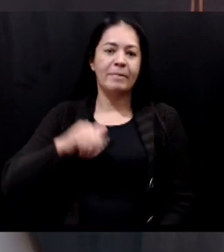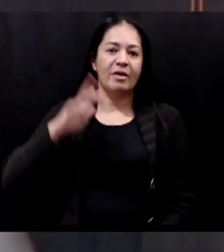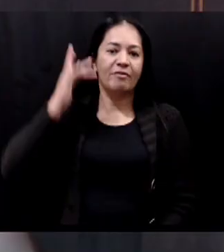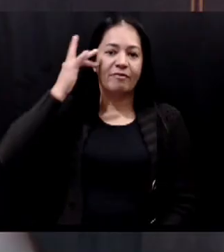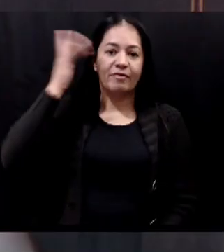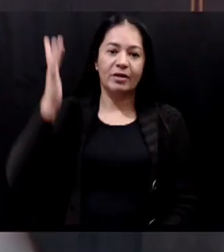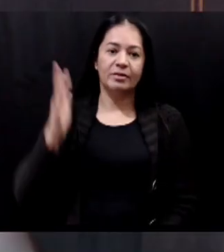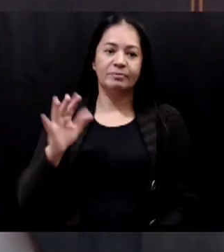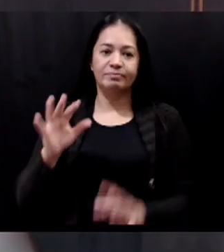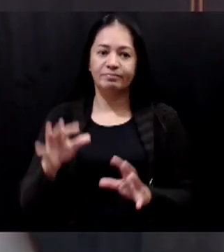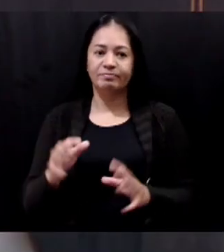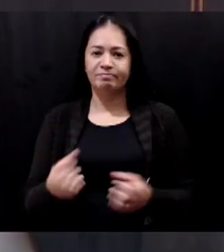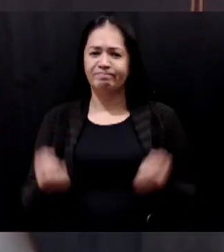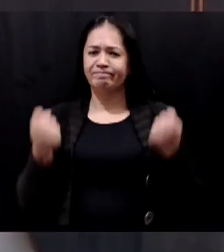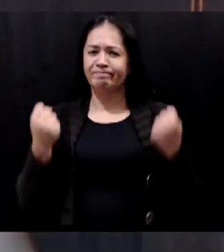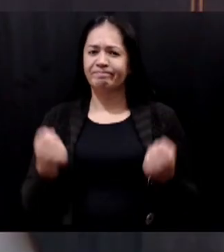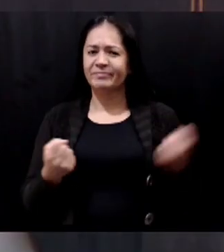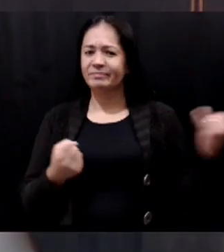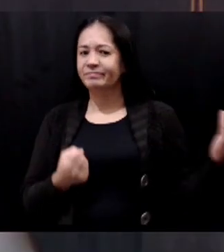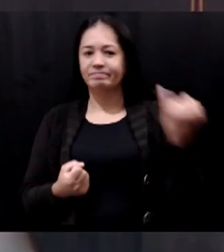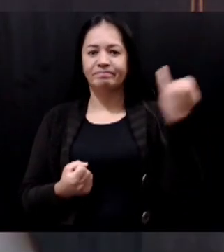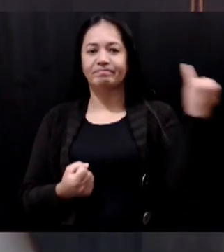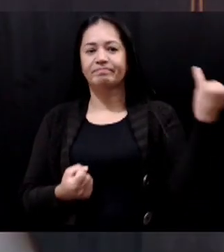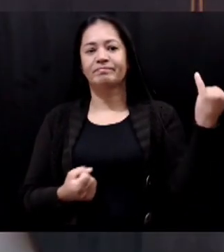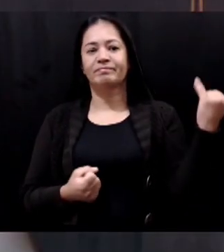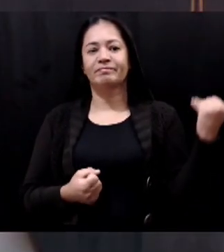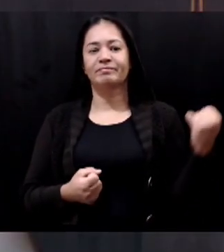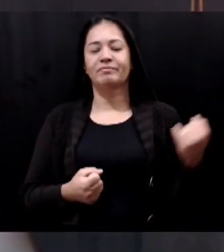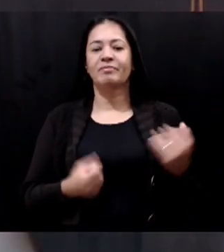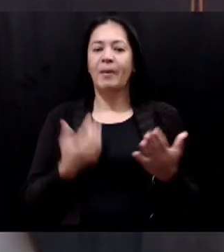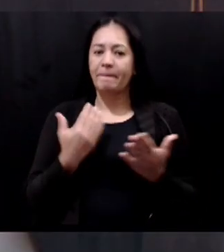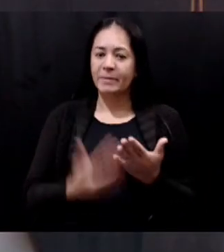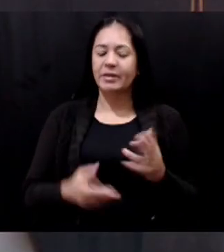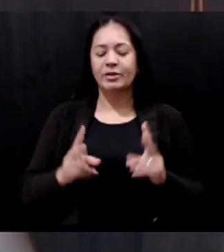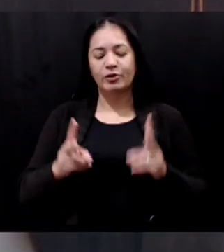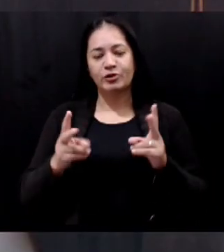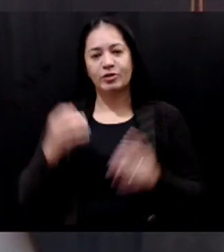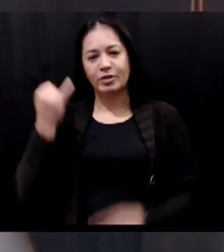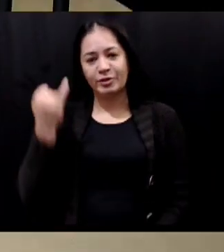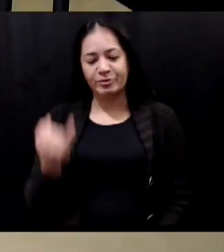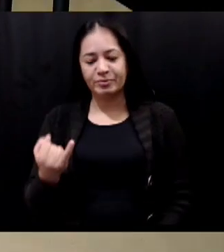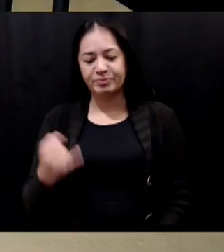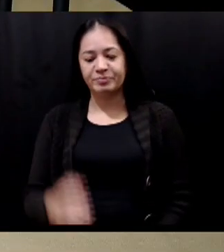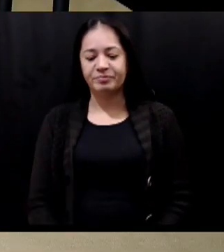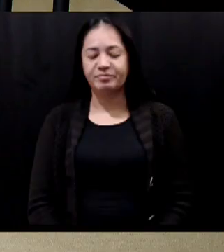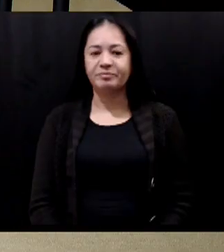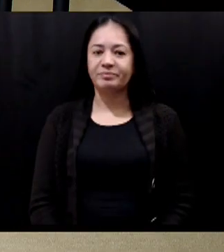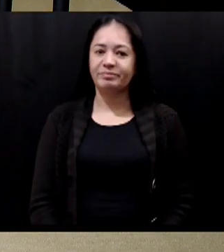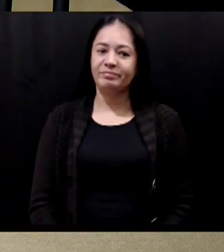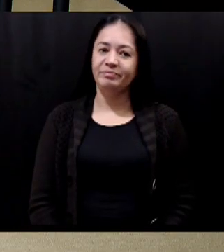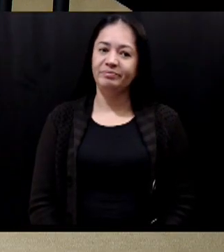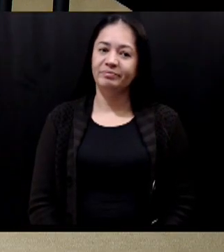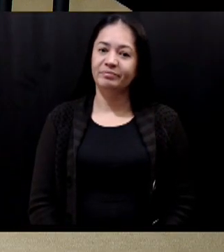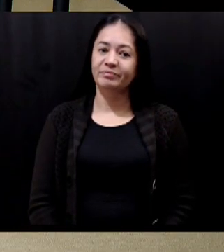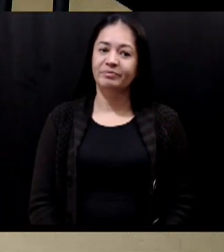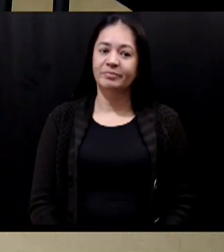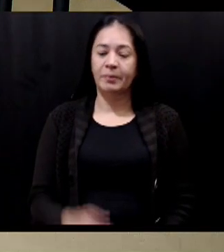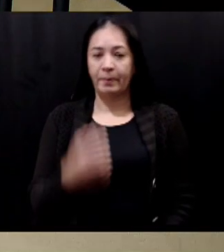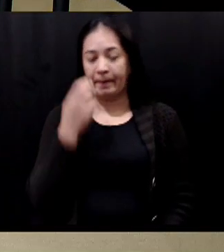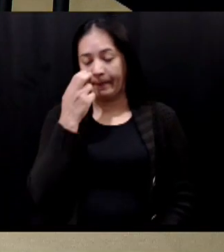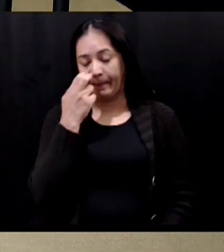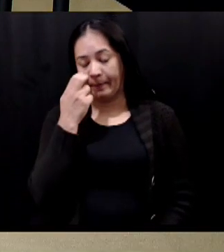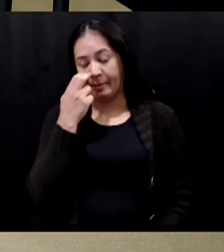é essencial para perda e para manutenção do peso perdido. E após os 40 anos, com a chegada